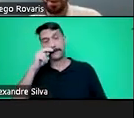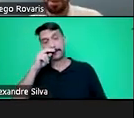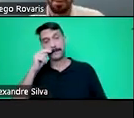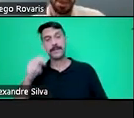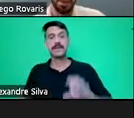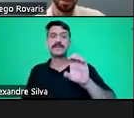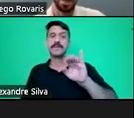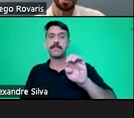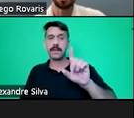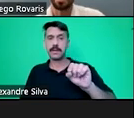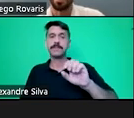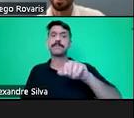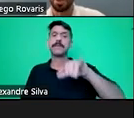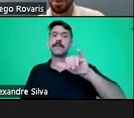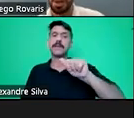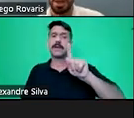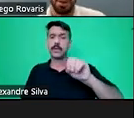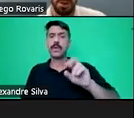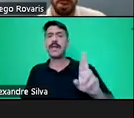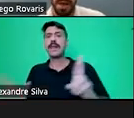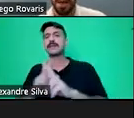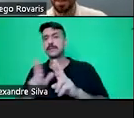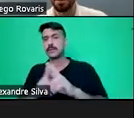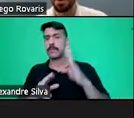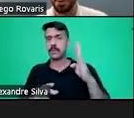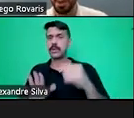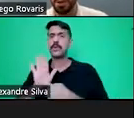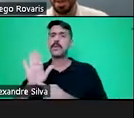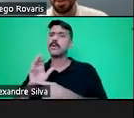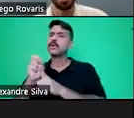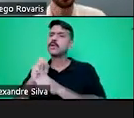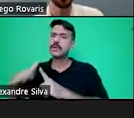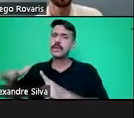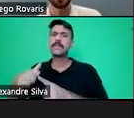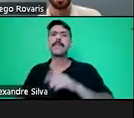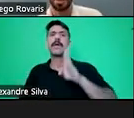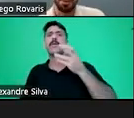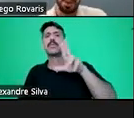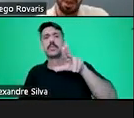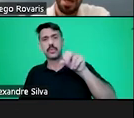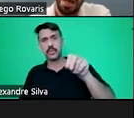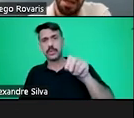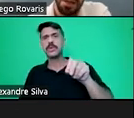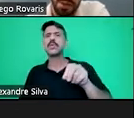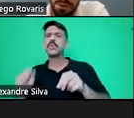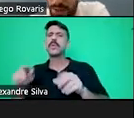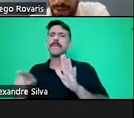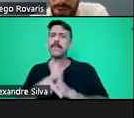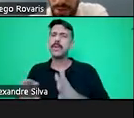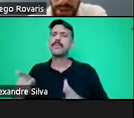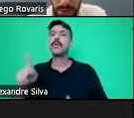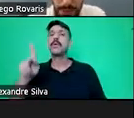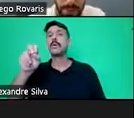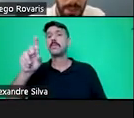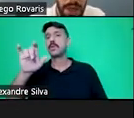Iago estão estudando a relação da biologia com indicadores sociais, a Bruna olhando para os scores poligênicos de